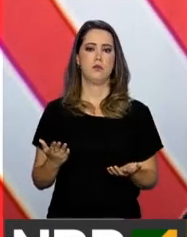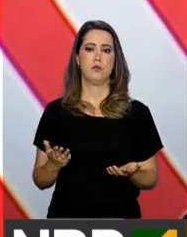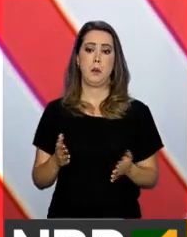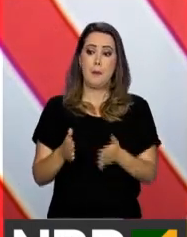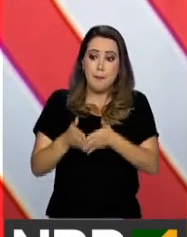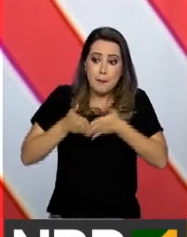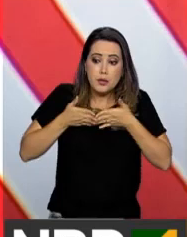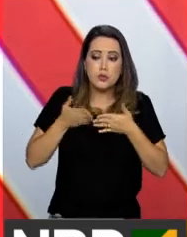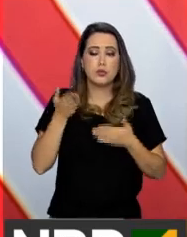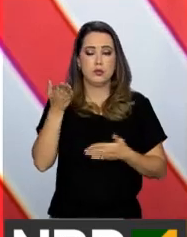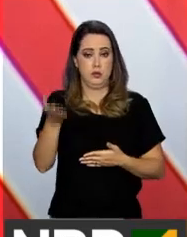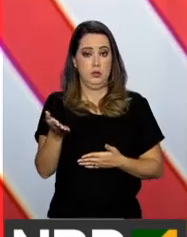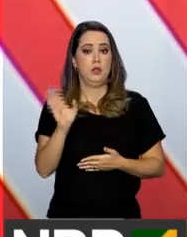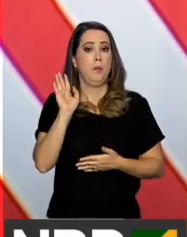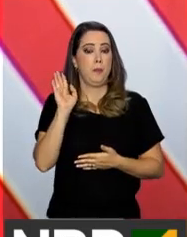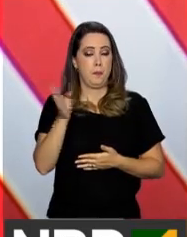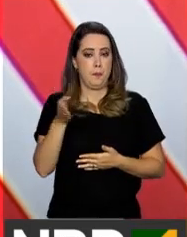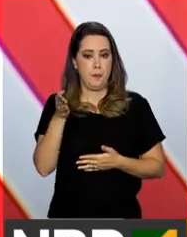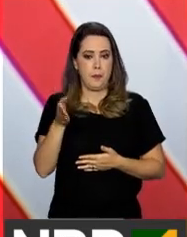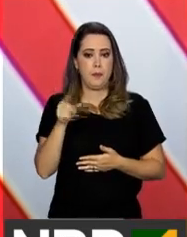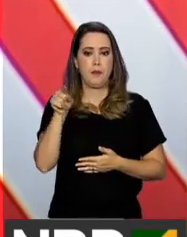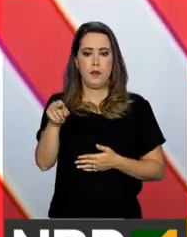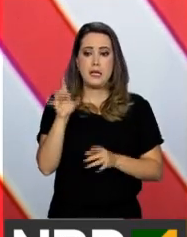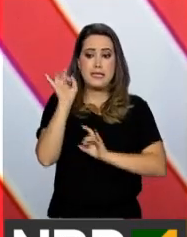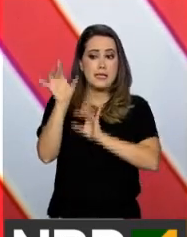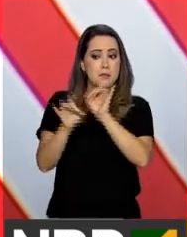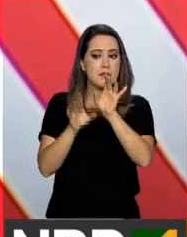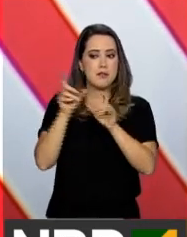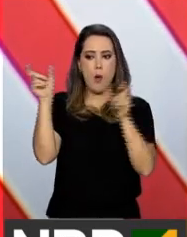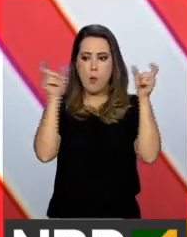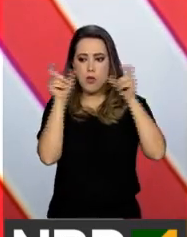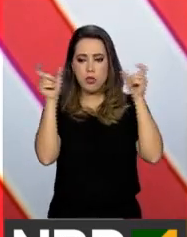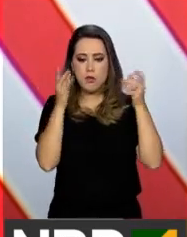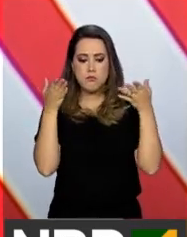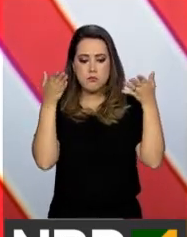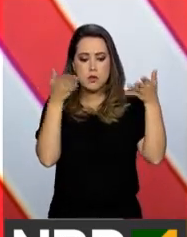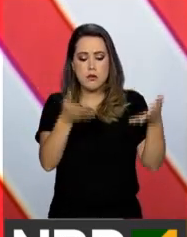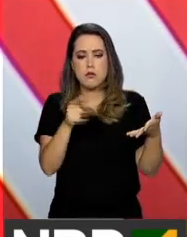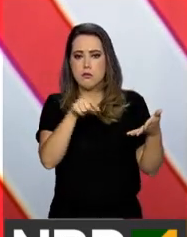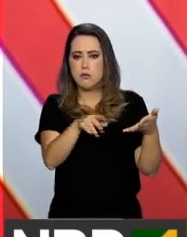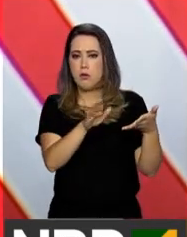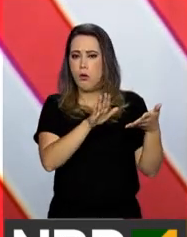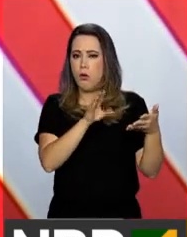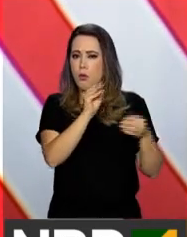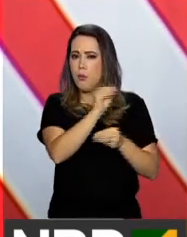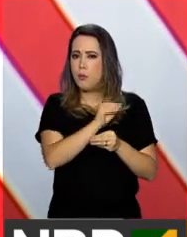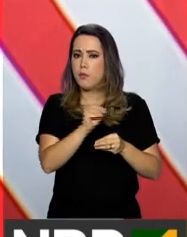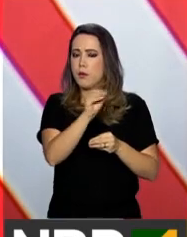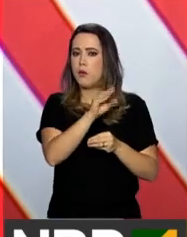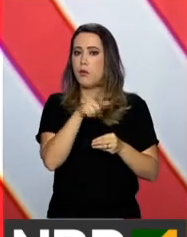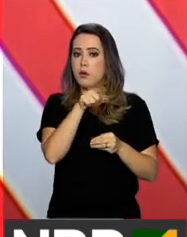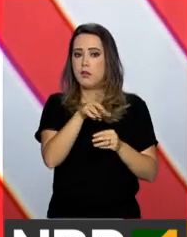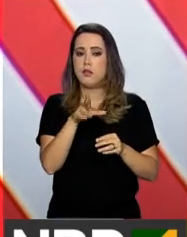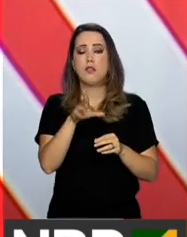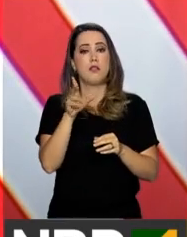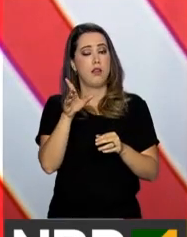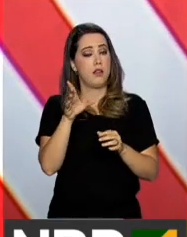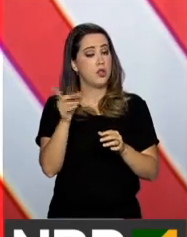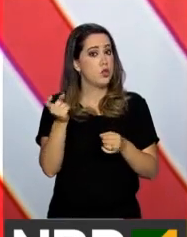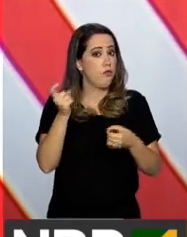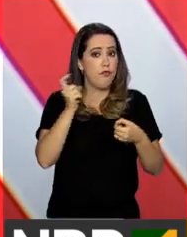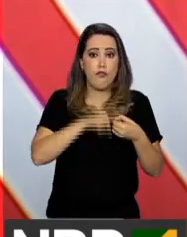Pedi, por isso mesmo, sua especial atenção para assegurar a rápida reunião das